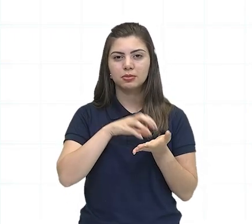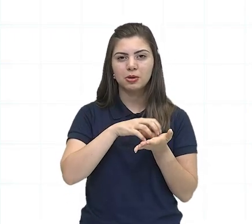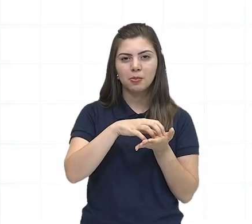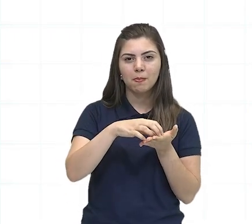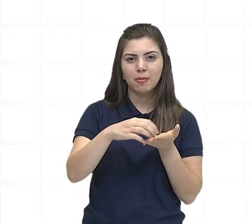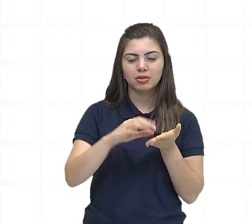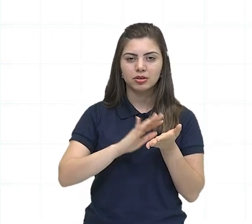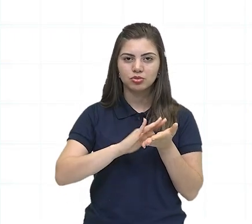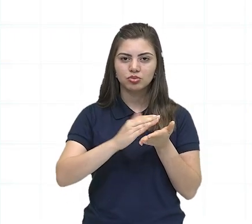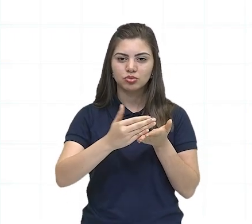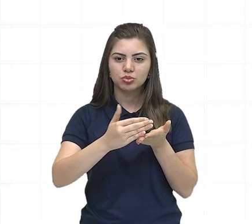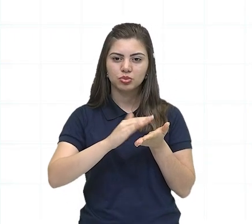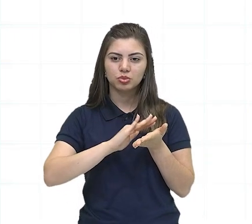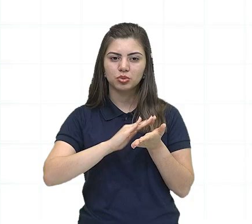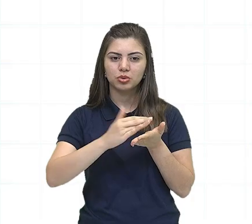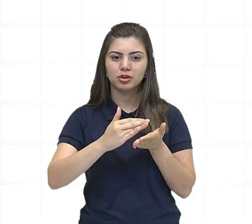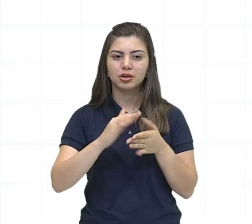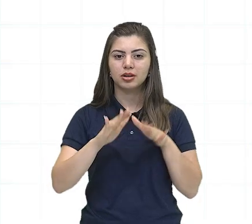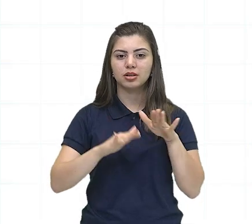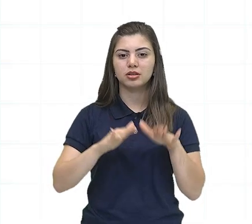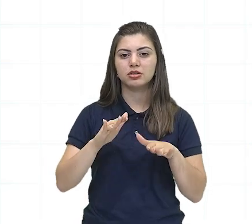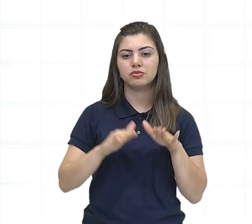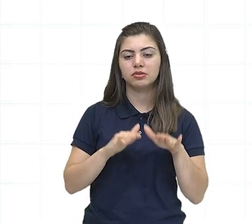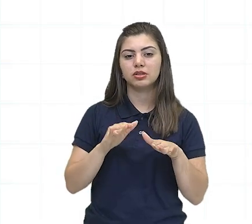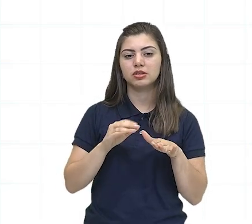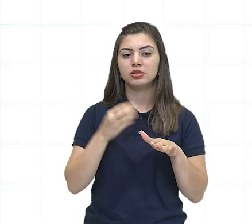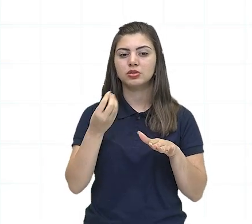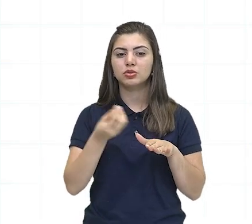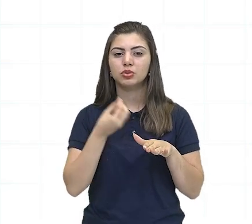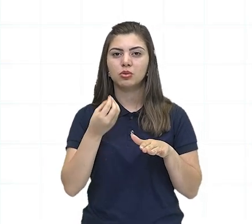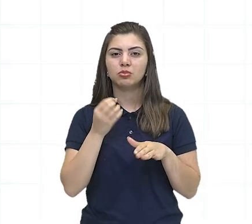não apresente quantidades táteis,